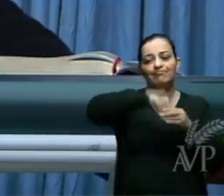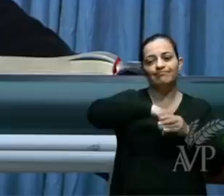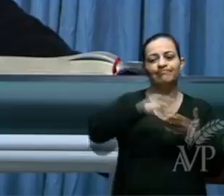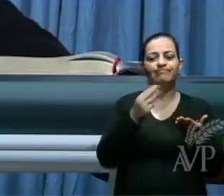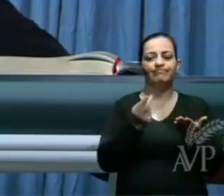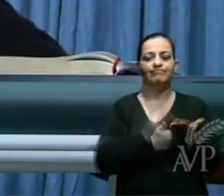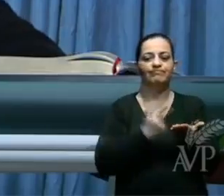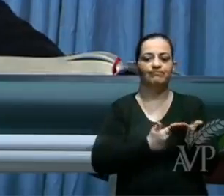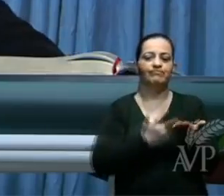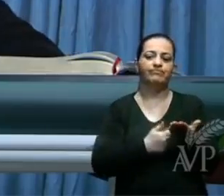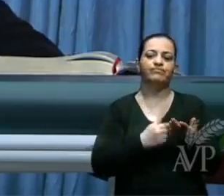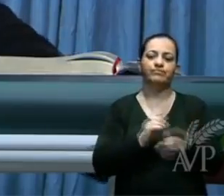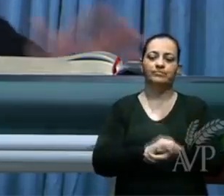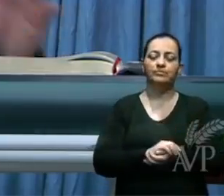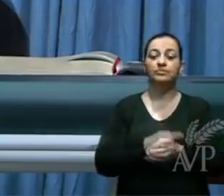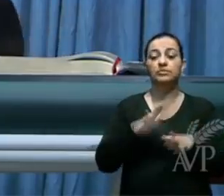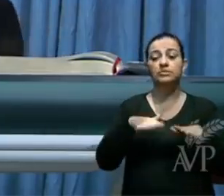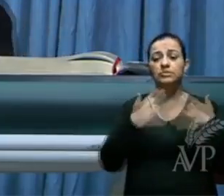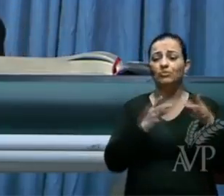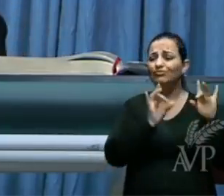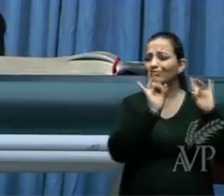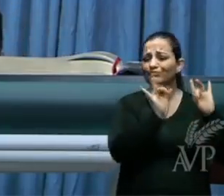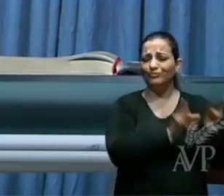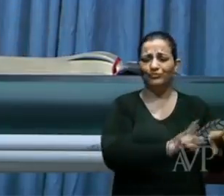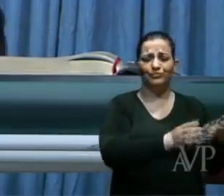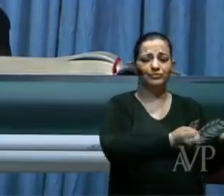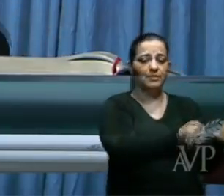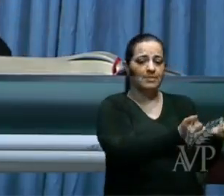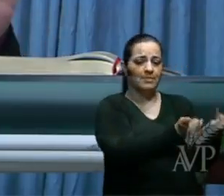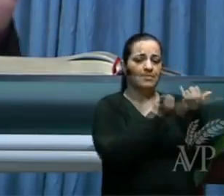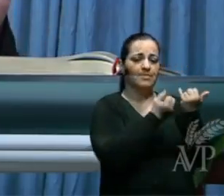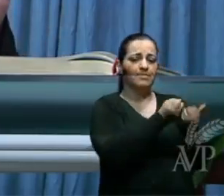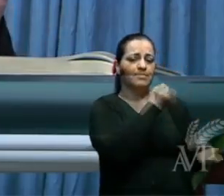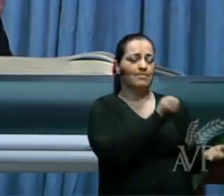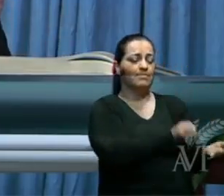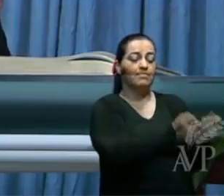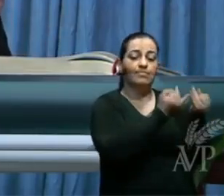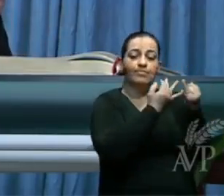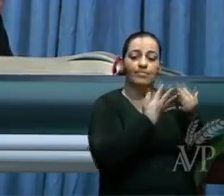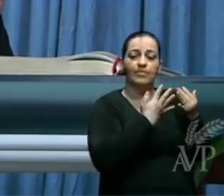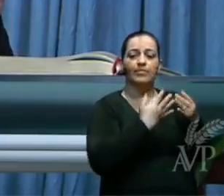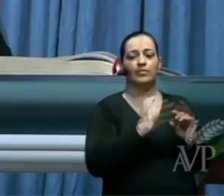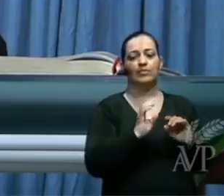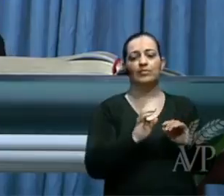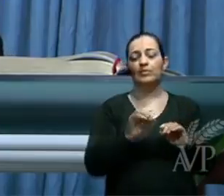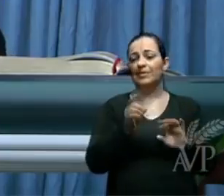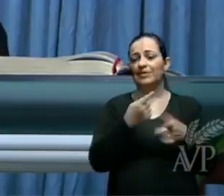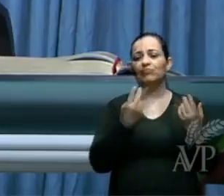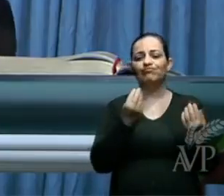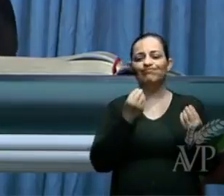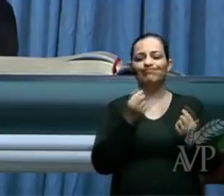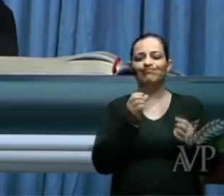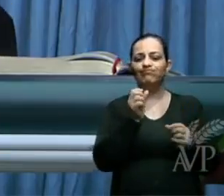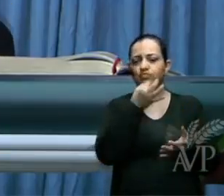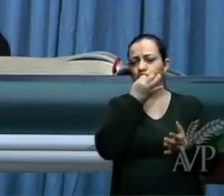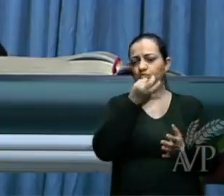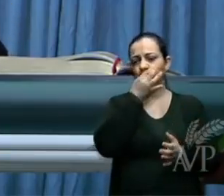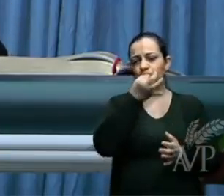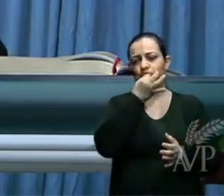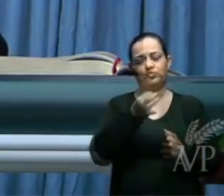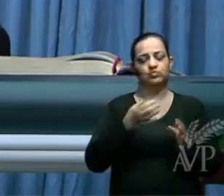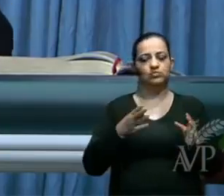mensagem e deixa ela falar o que ela está falando não ponha vocês suas